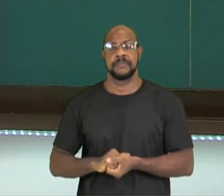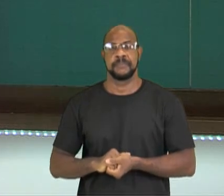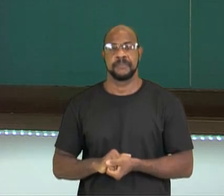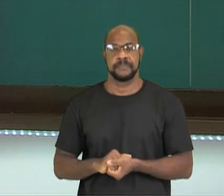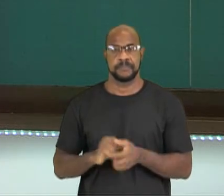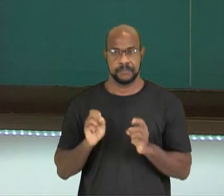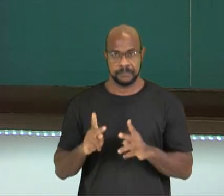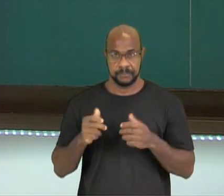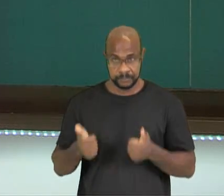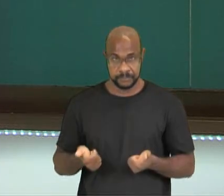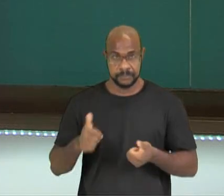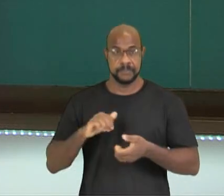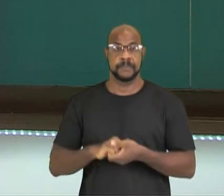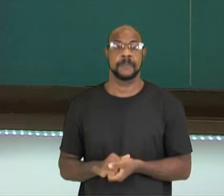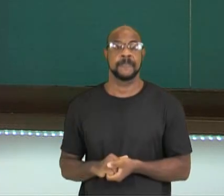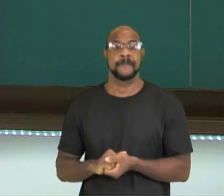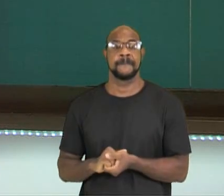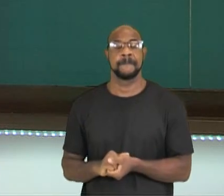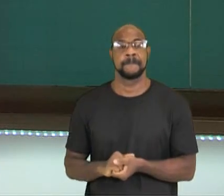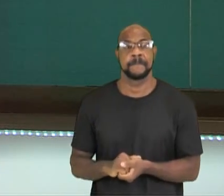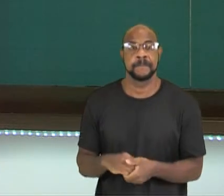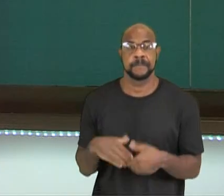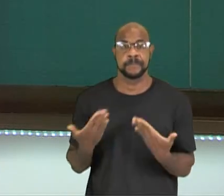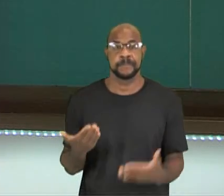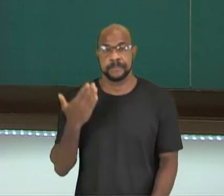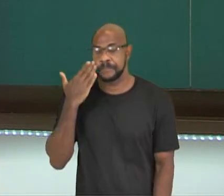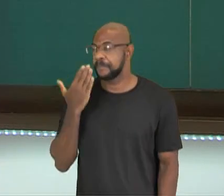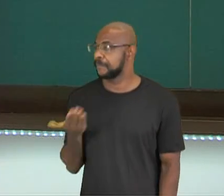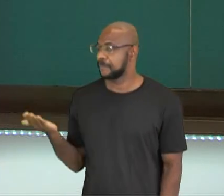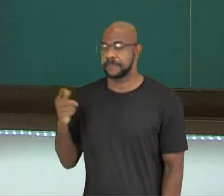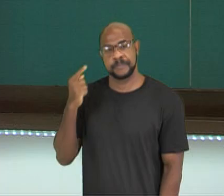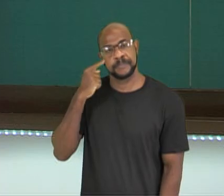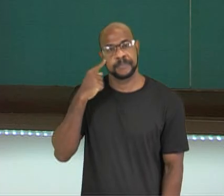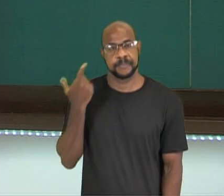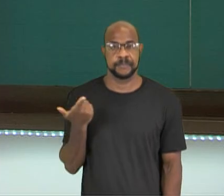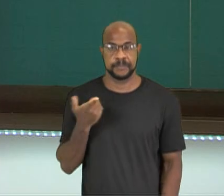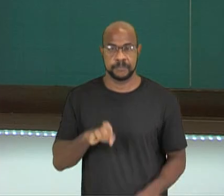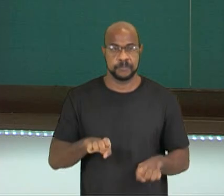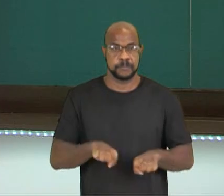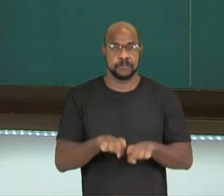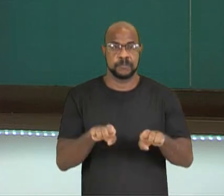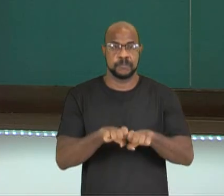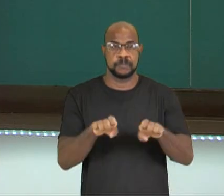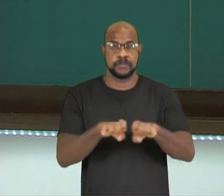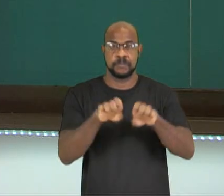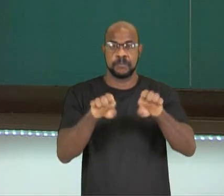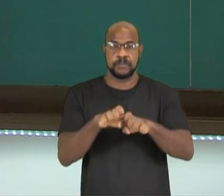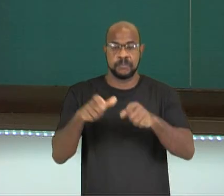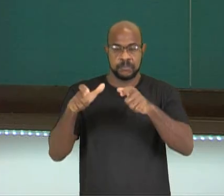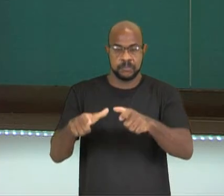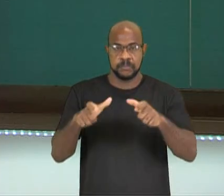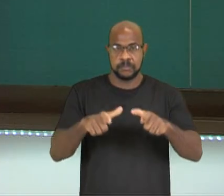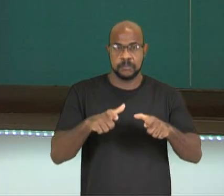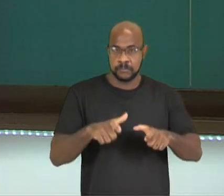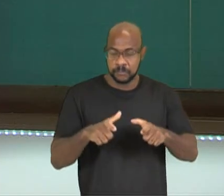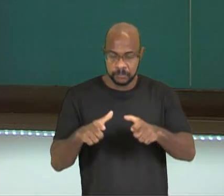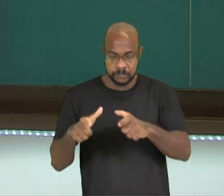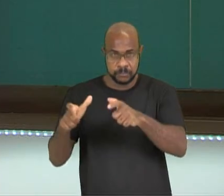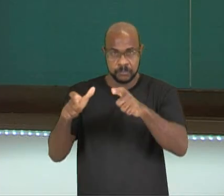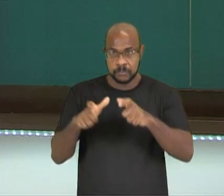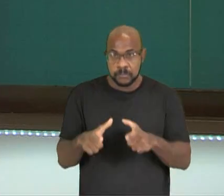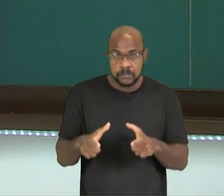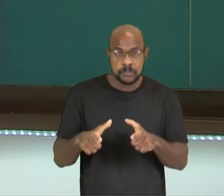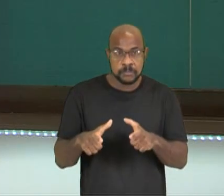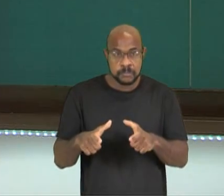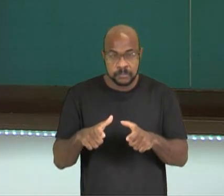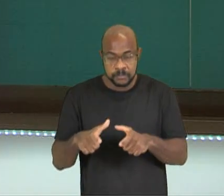outra, certo? E aí, nós começamos pensando ali na estrutura geológica, ou